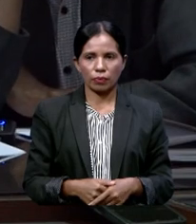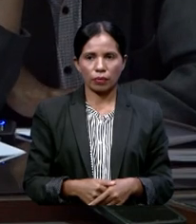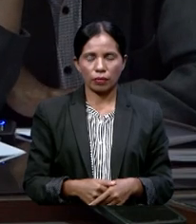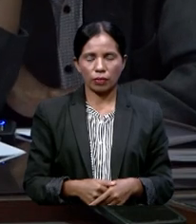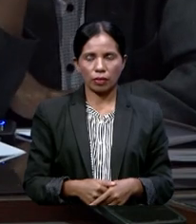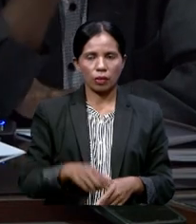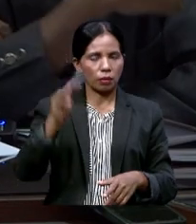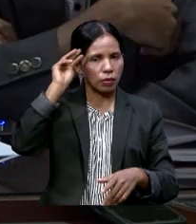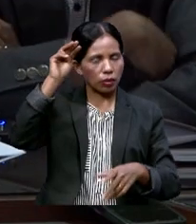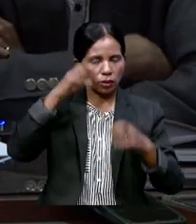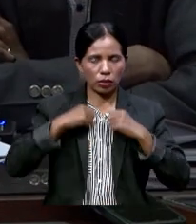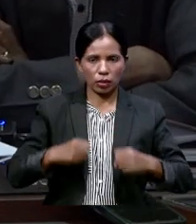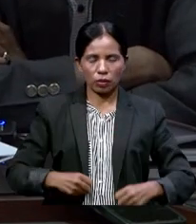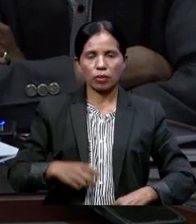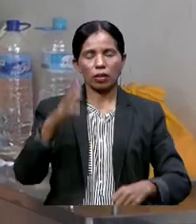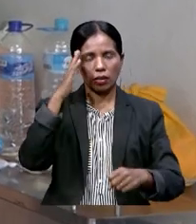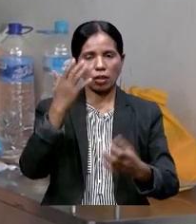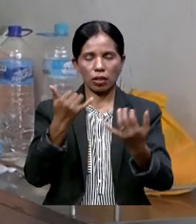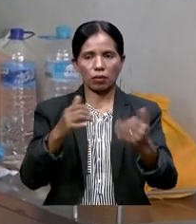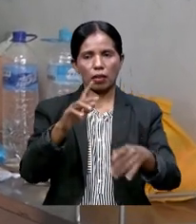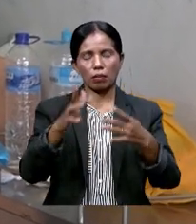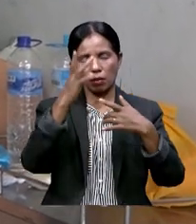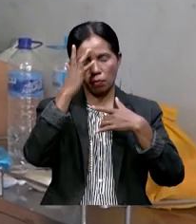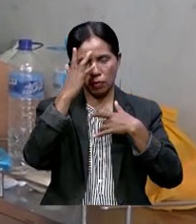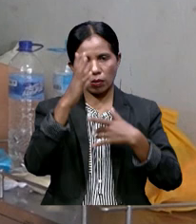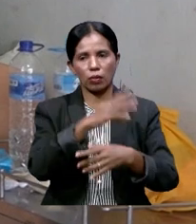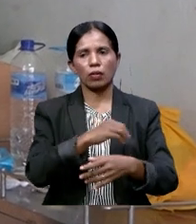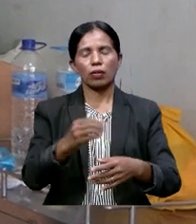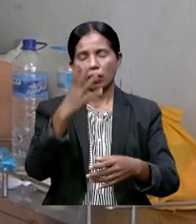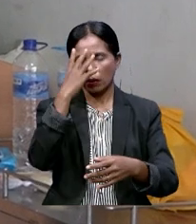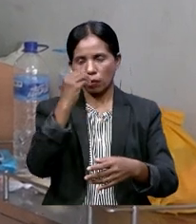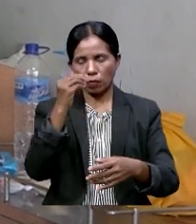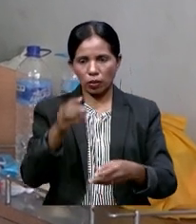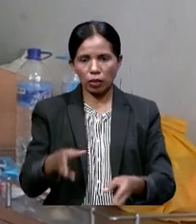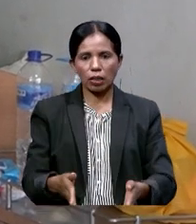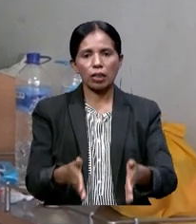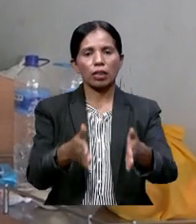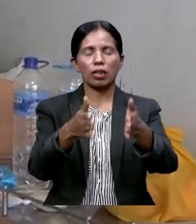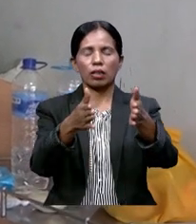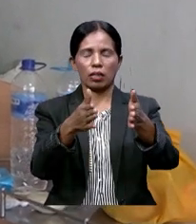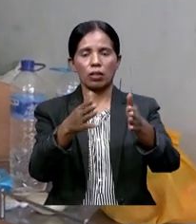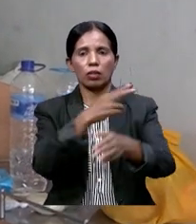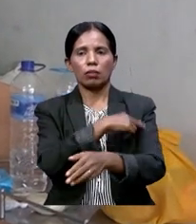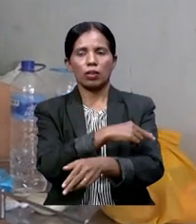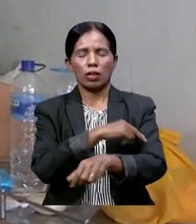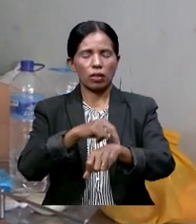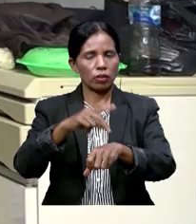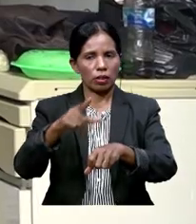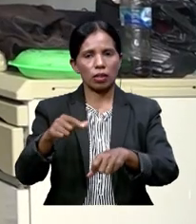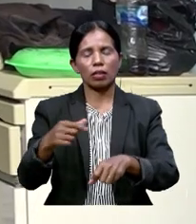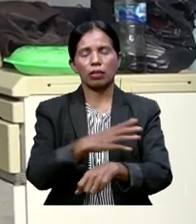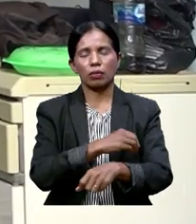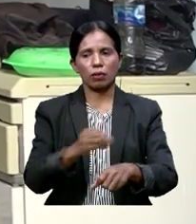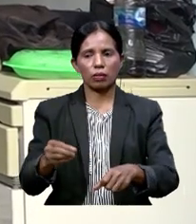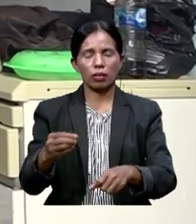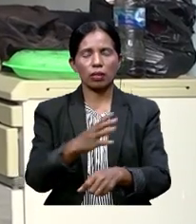Porta-voz Ministério da Saúde reconhece que um paciente balão obrigado tem que tomar e o corredor Hospital Nacional Guido Valadares o de halo